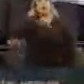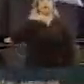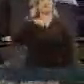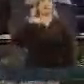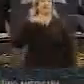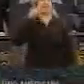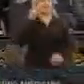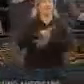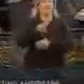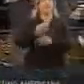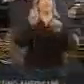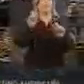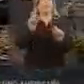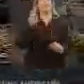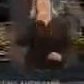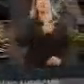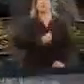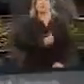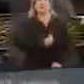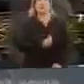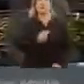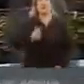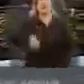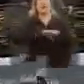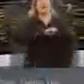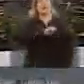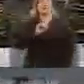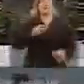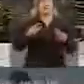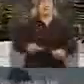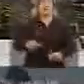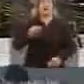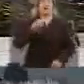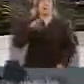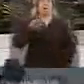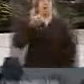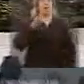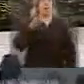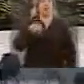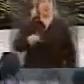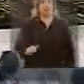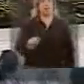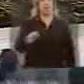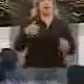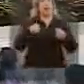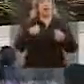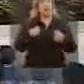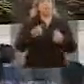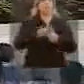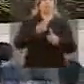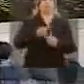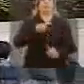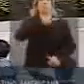acompanhando o que está acontecendo na nossa querida América Latina. Vejam, eu sou o primeiro